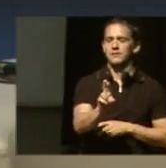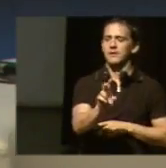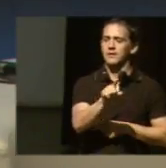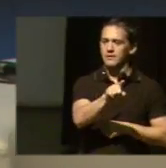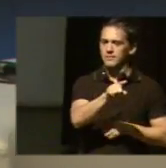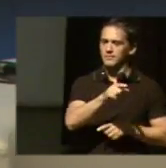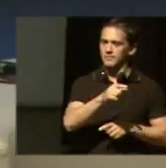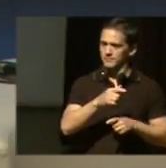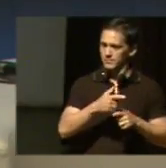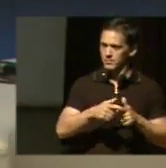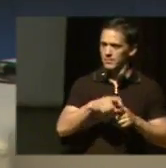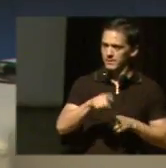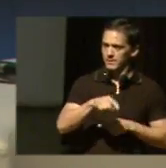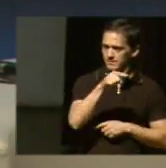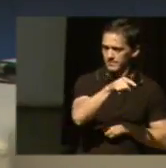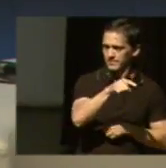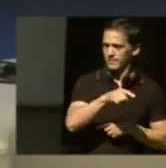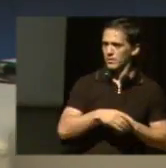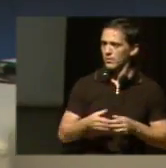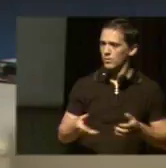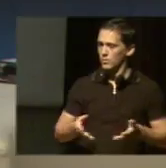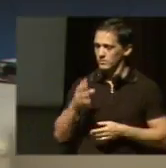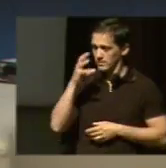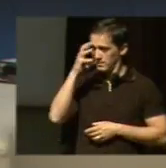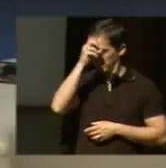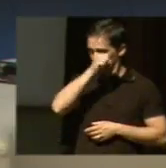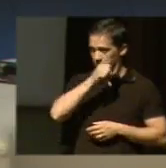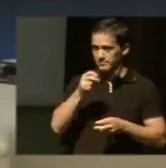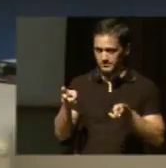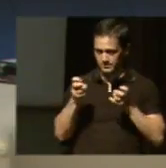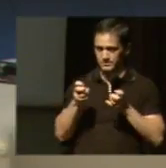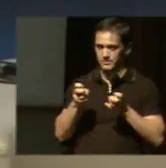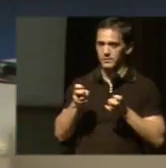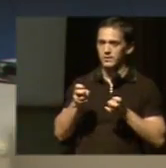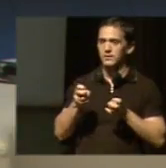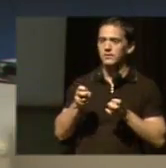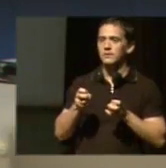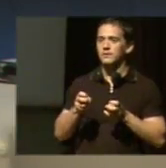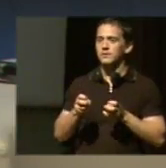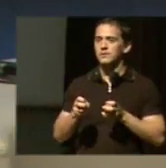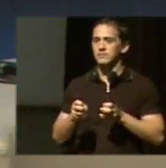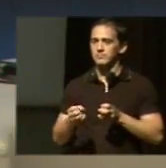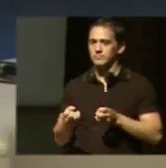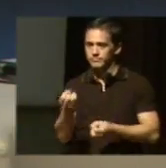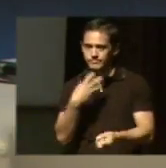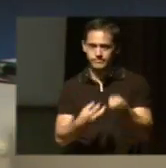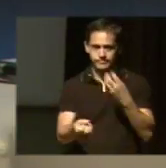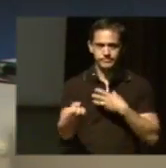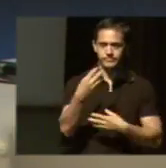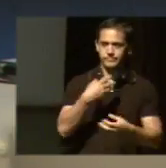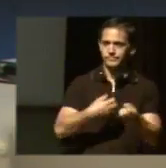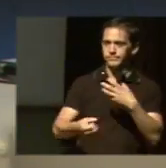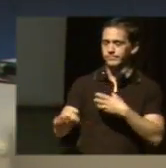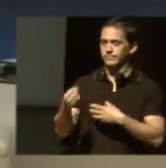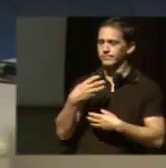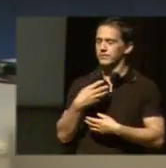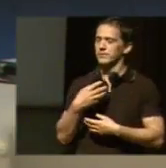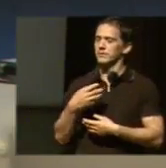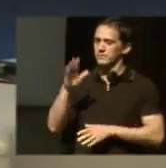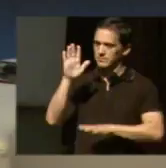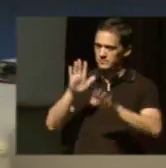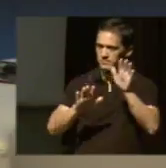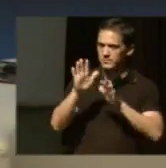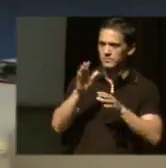estávamos concebendo, e acho que aqui nós vimos hoje, contribuições bem importantes. Uma parte, para